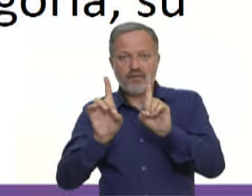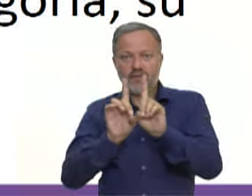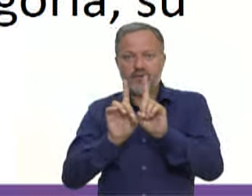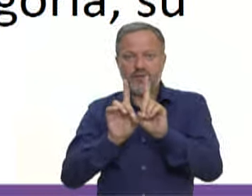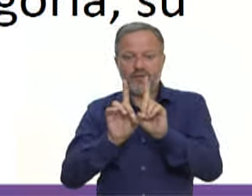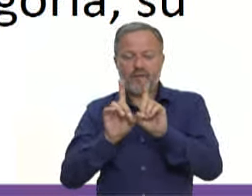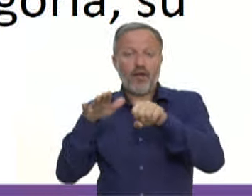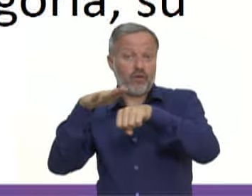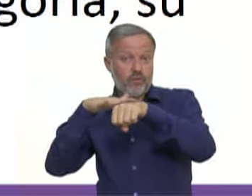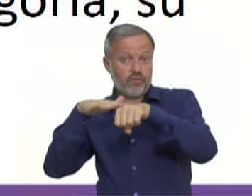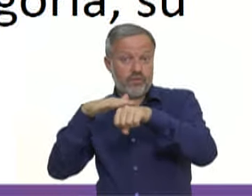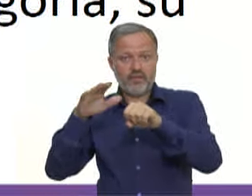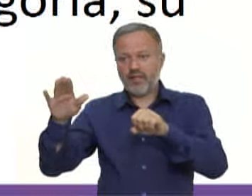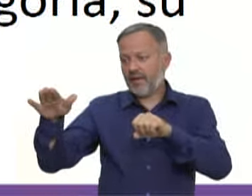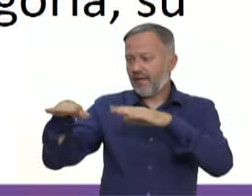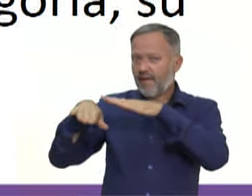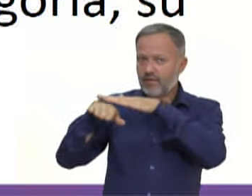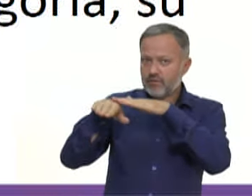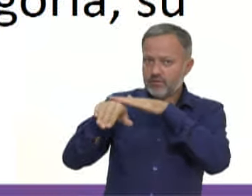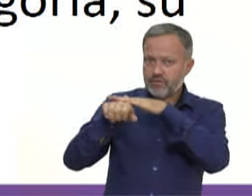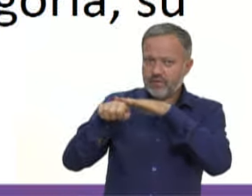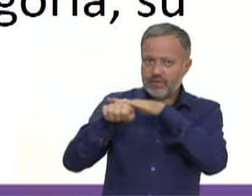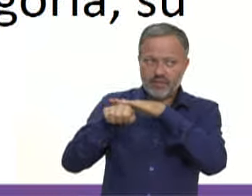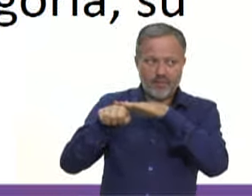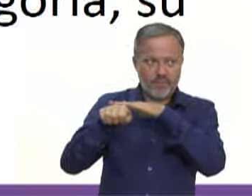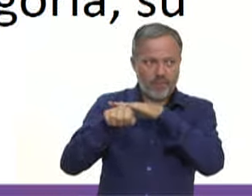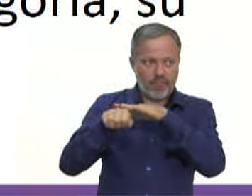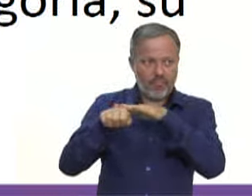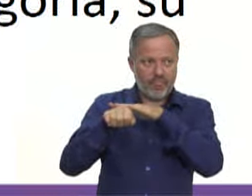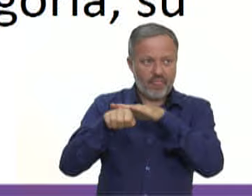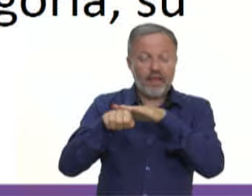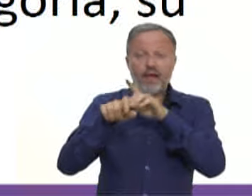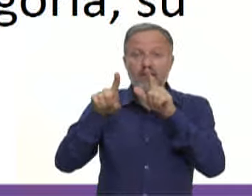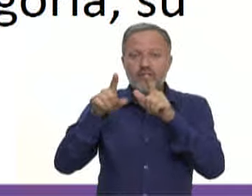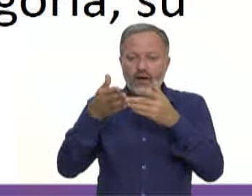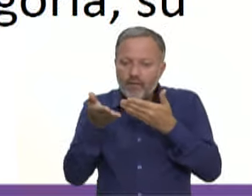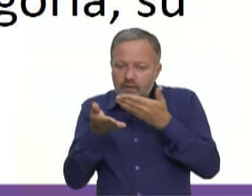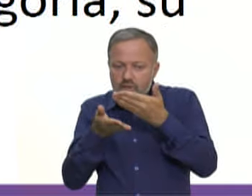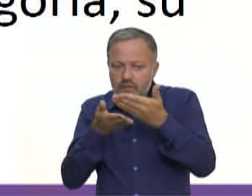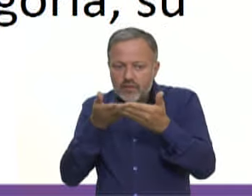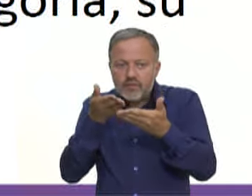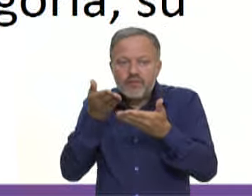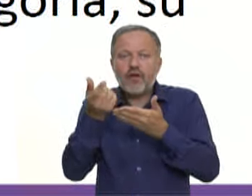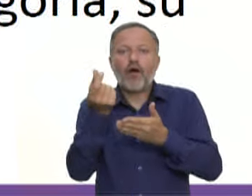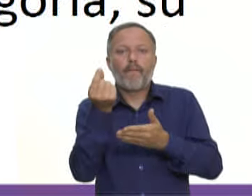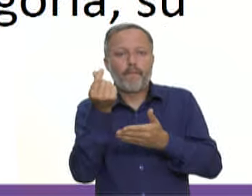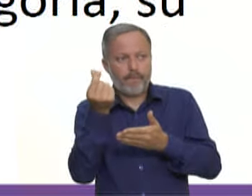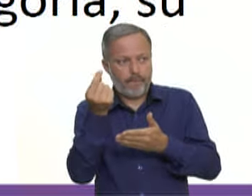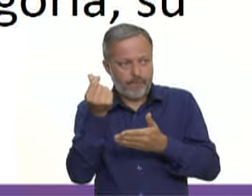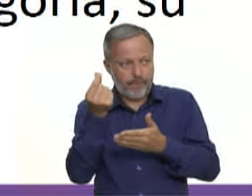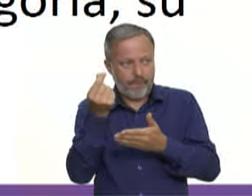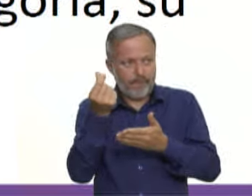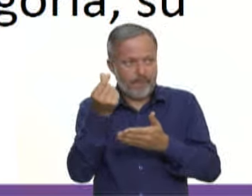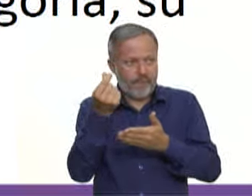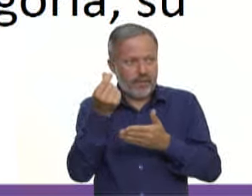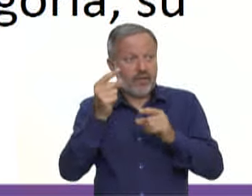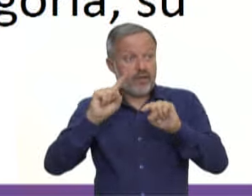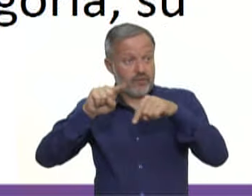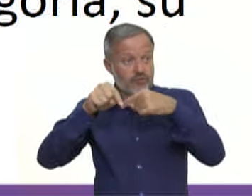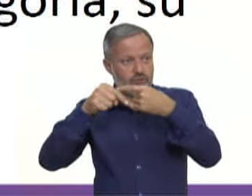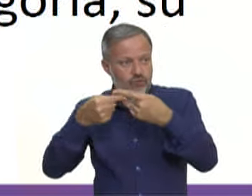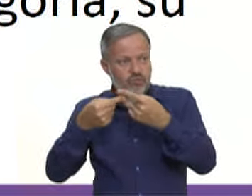hablar de ella, segundo sua categoria, sua condição social, sua idade e